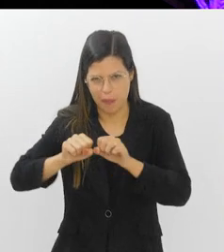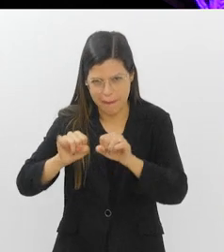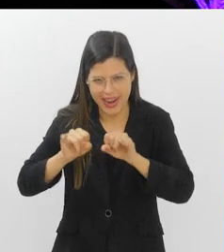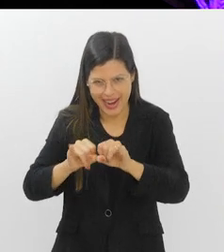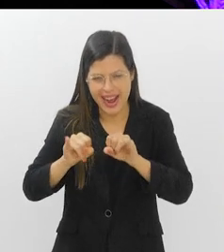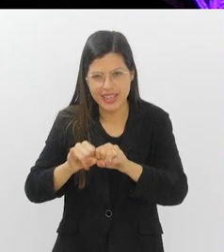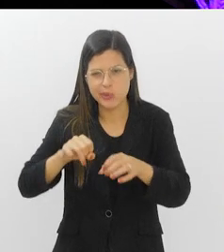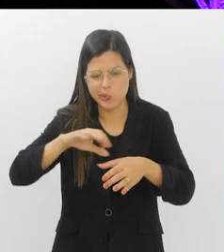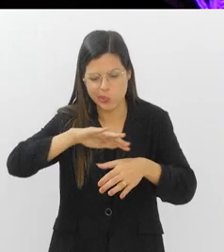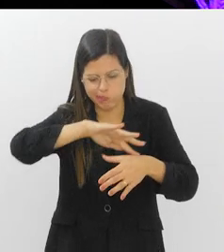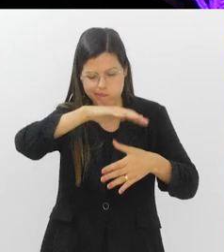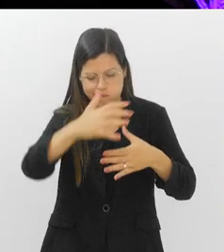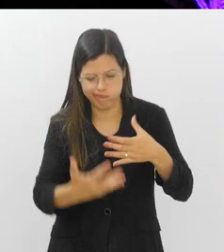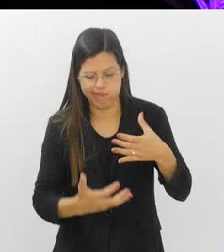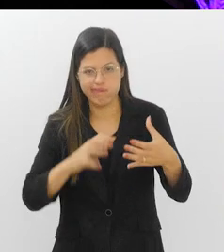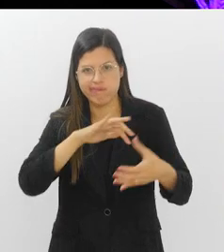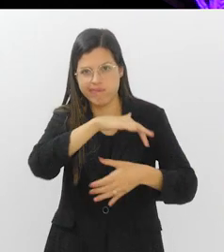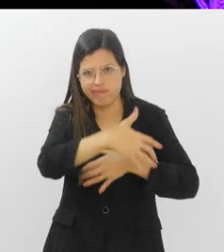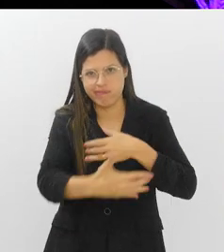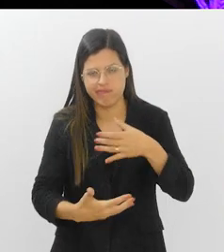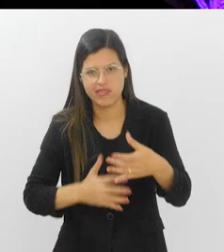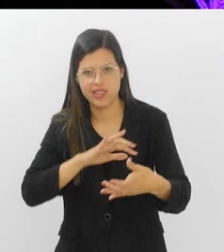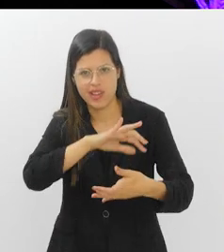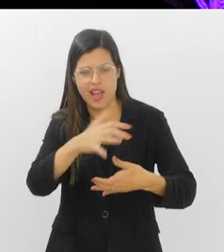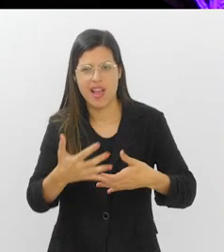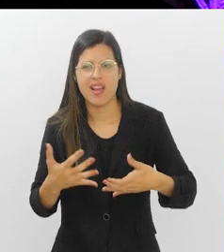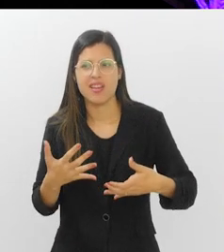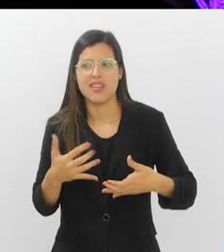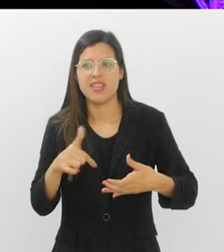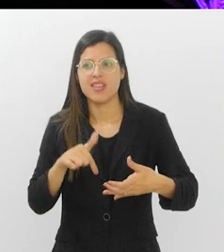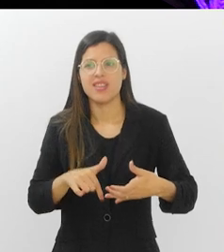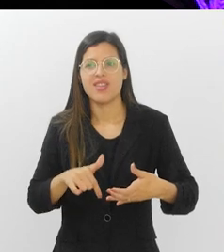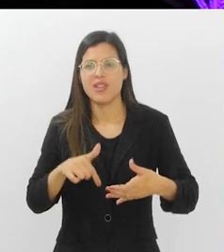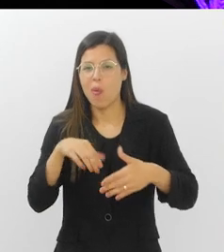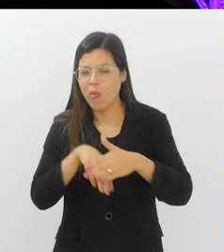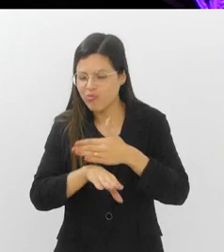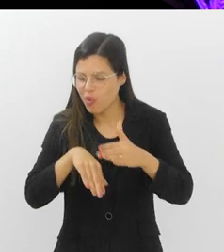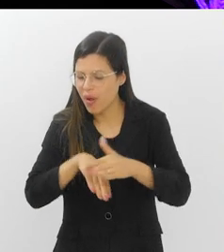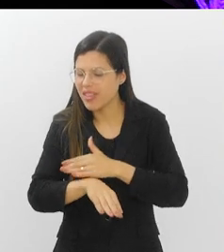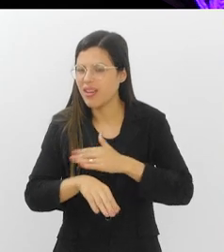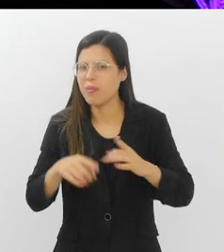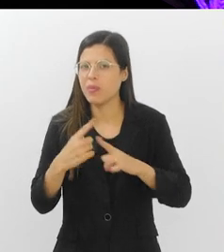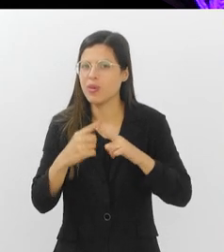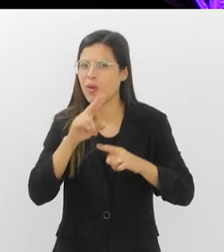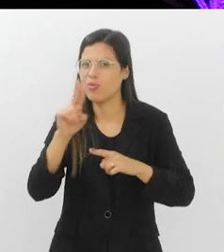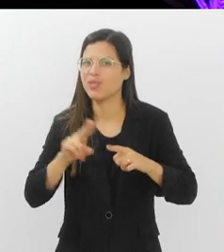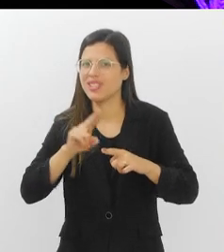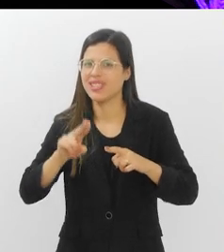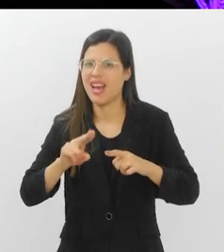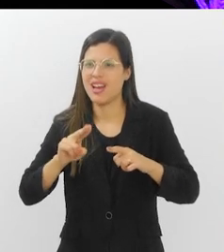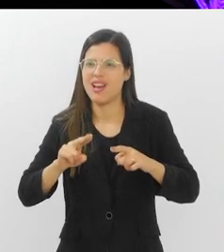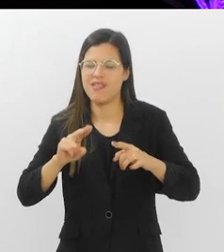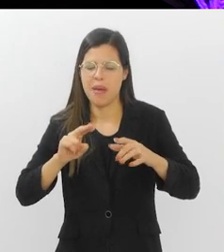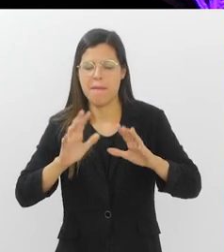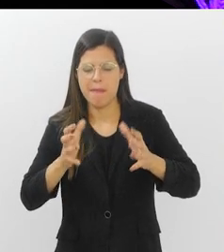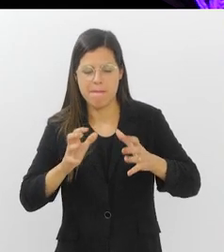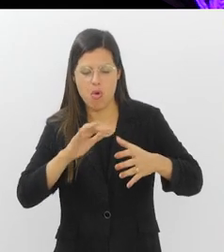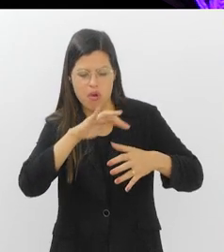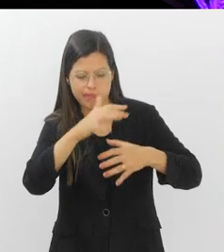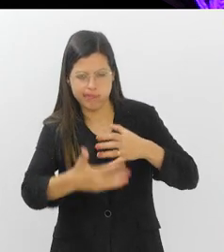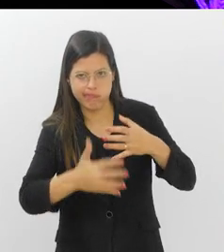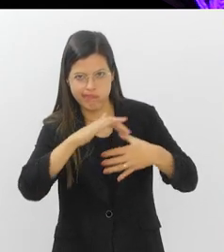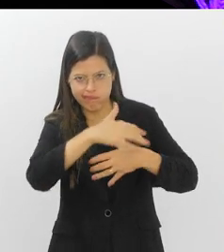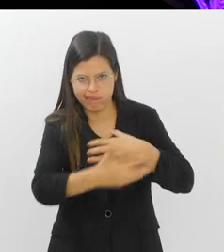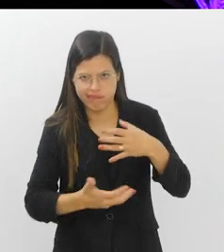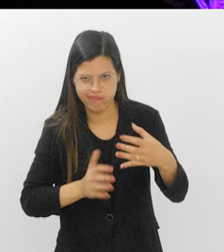mercado eu ia no mercado com a minha mãe e eu enchia o a bolsa de sacolas plásticas porque eu usava depois para envolver a bola